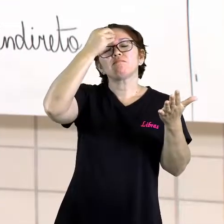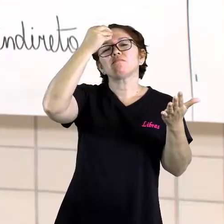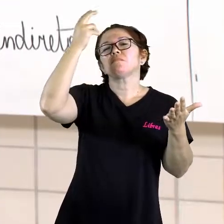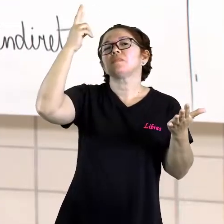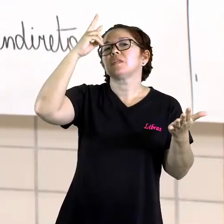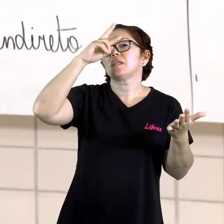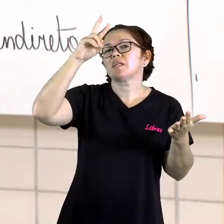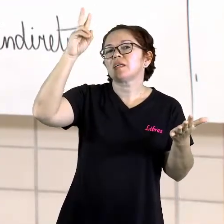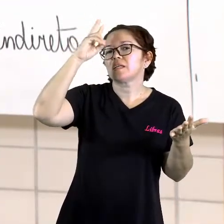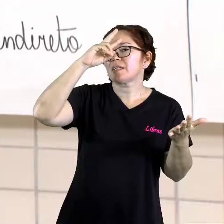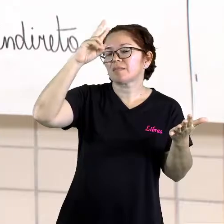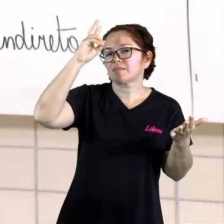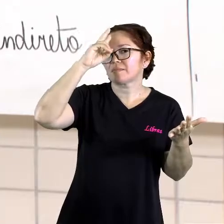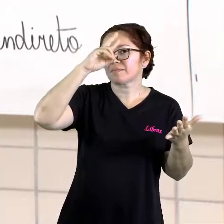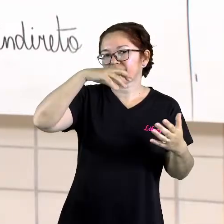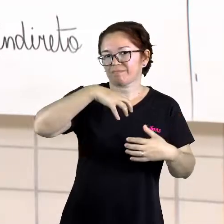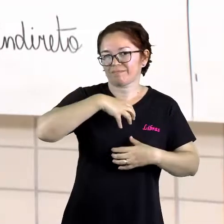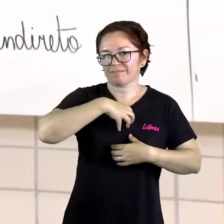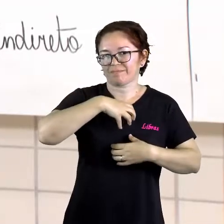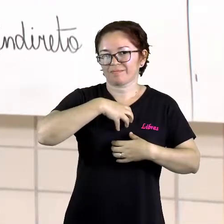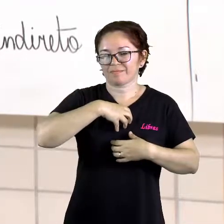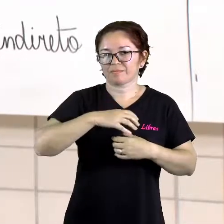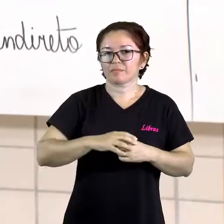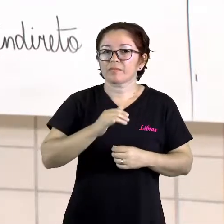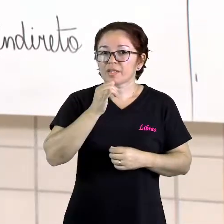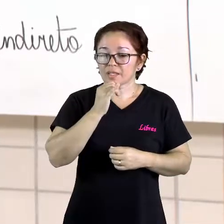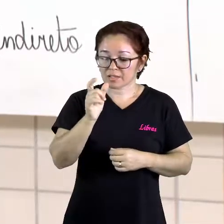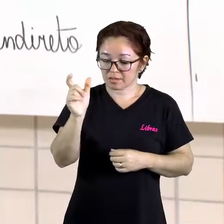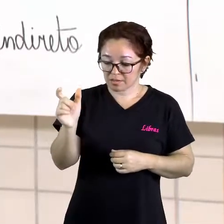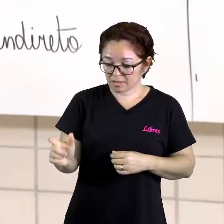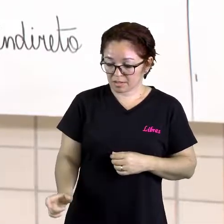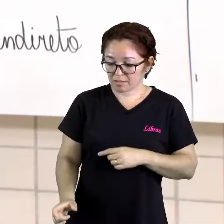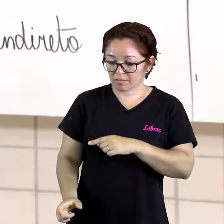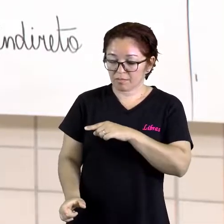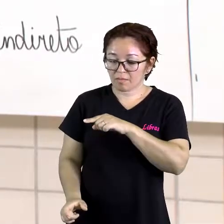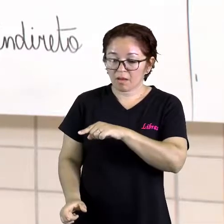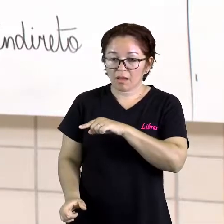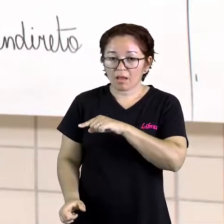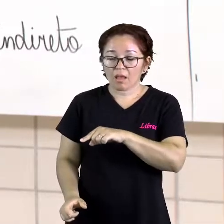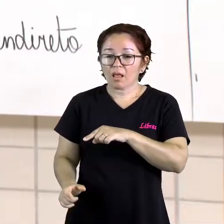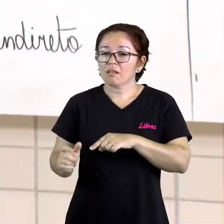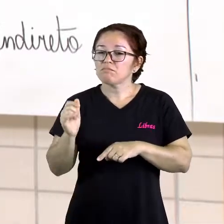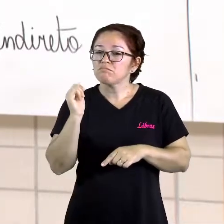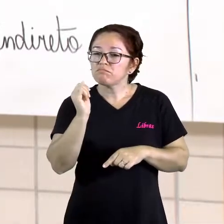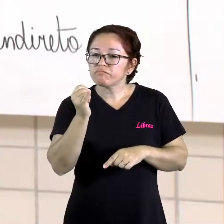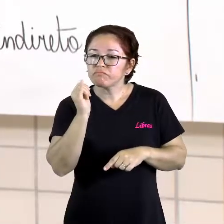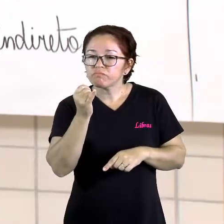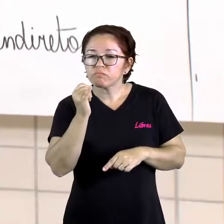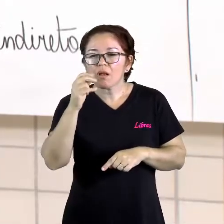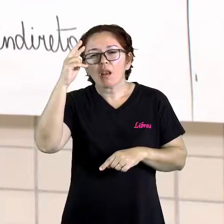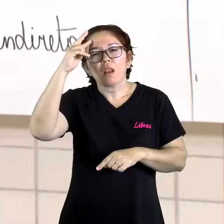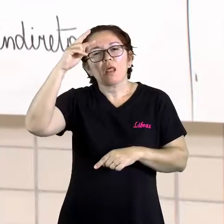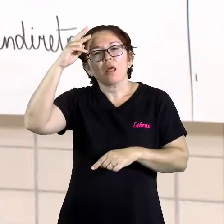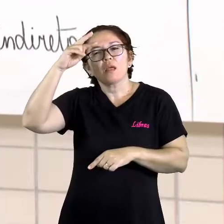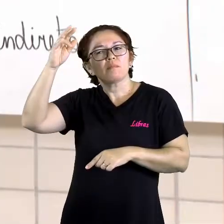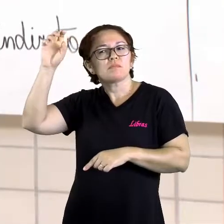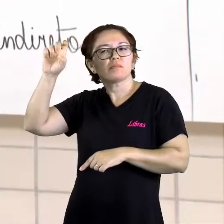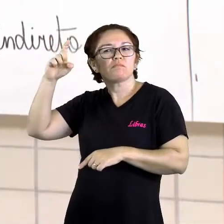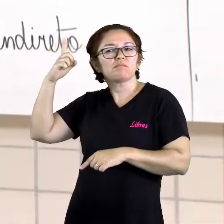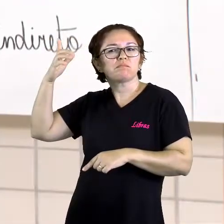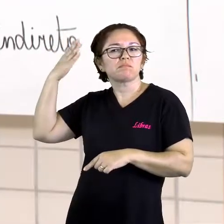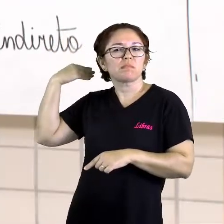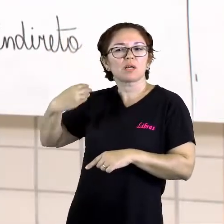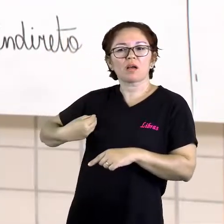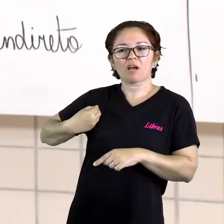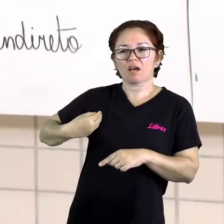subjetividade do narrador-personagem, ele contando as lembranças. Nessa situação, o aluno